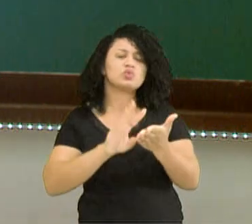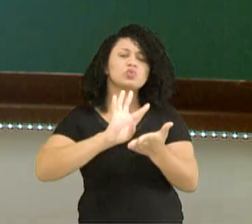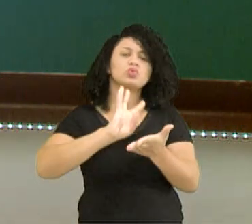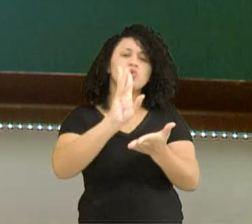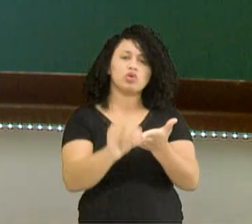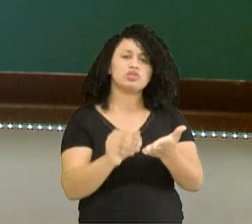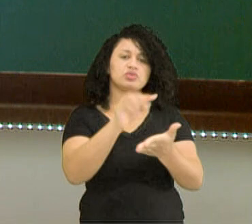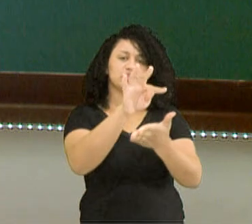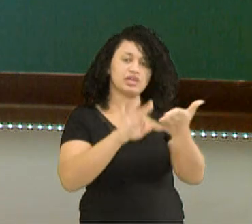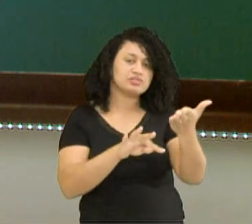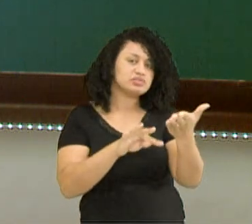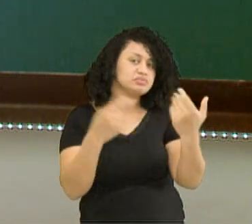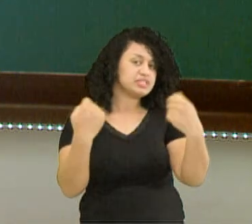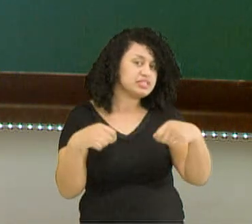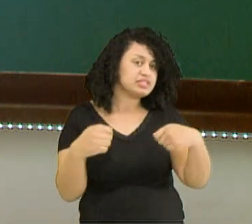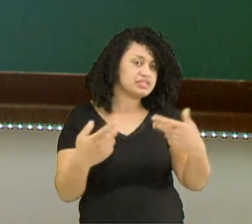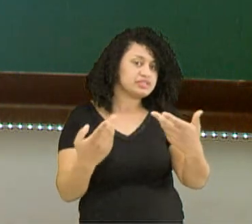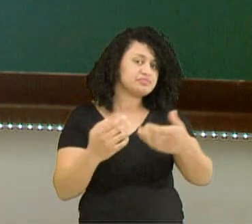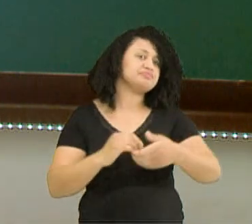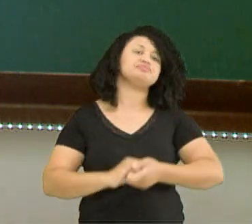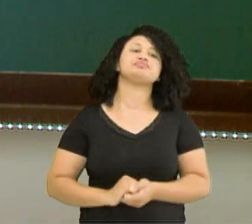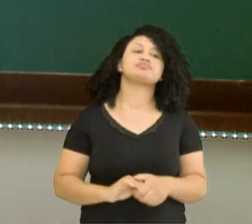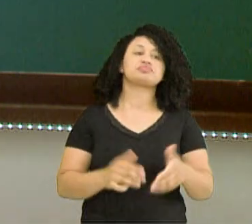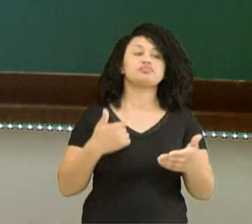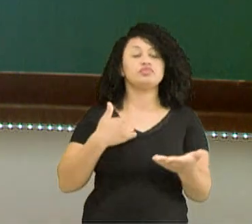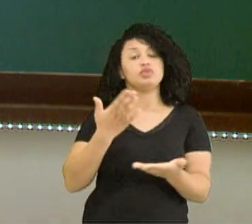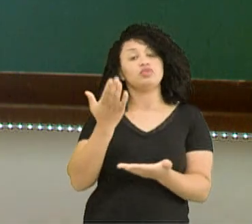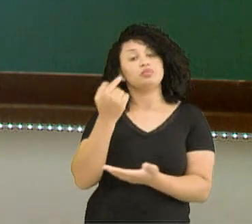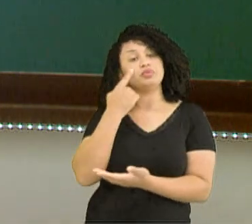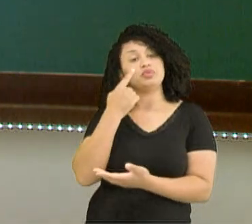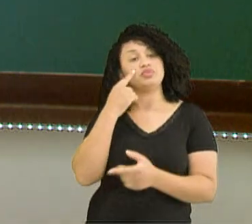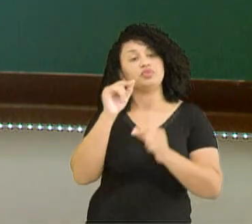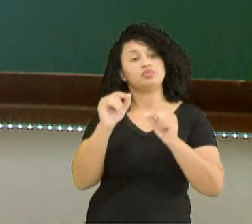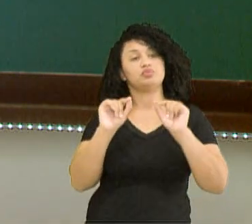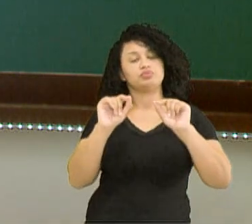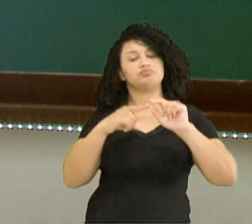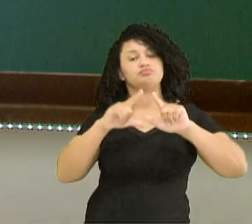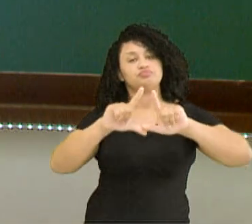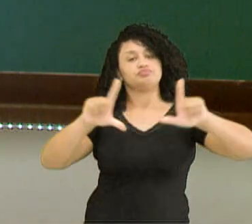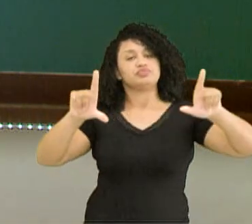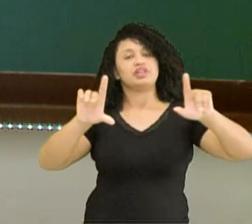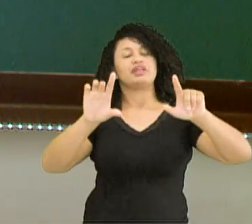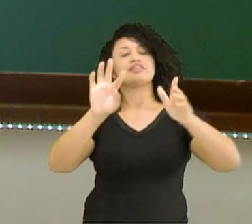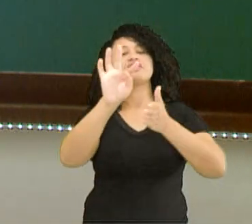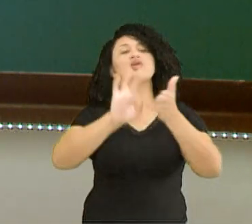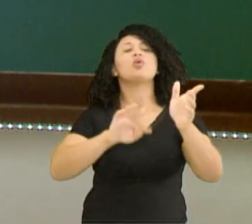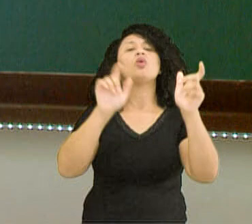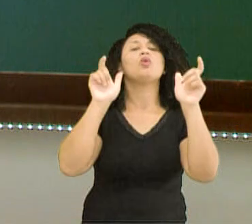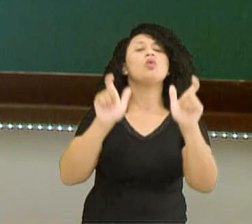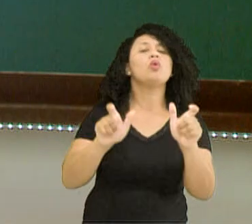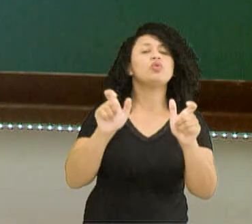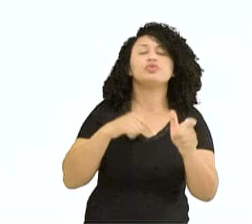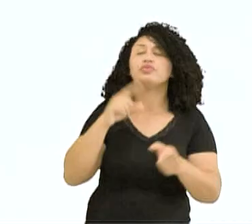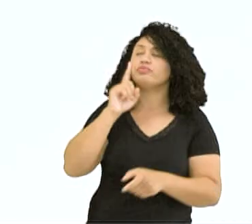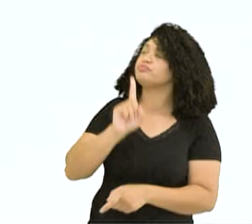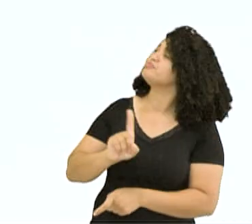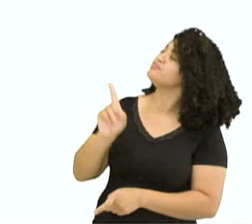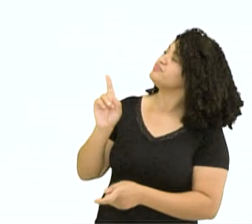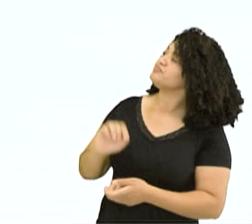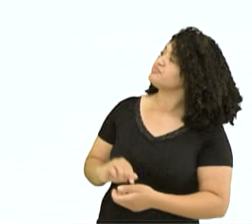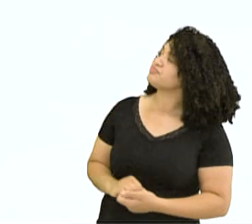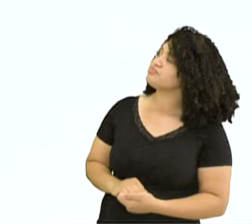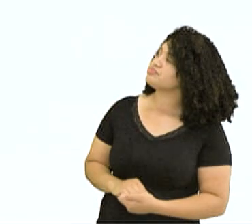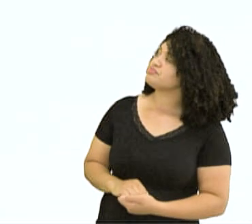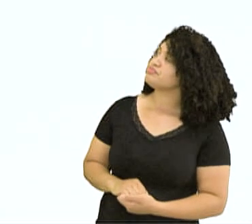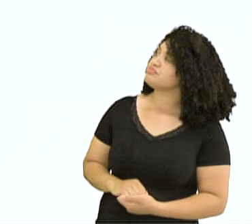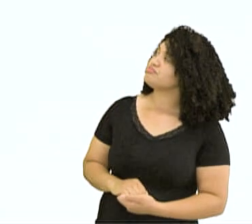acha? Então, olha aqui, dá uma olhadinha. Retiramos esse texto de onde? De onde que é esse texto? Será que é de um